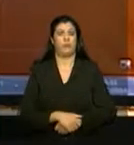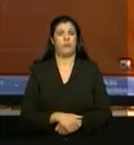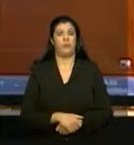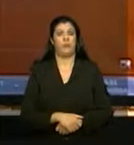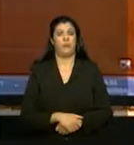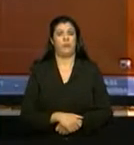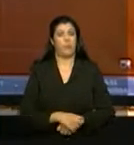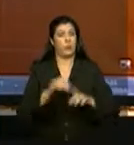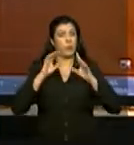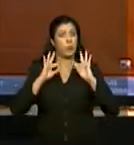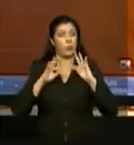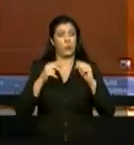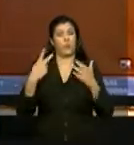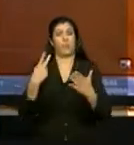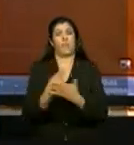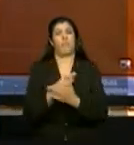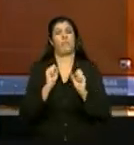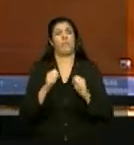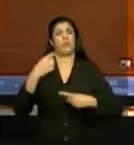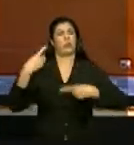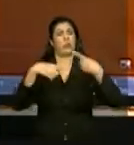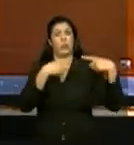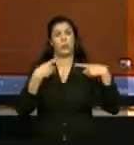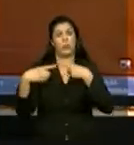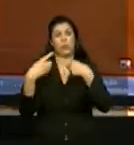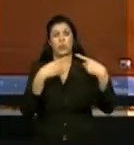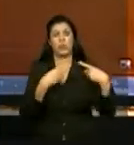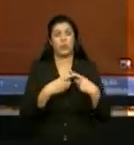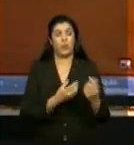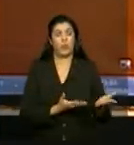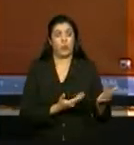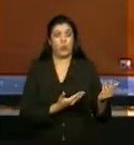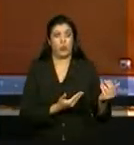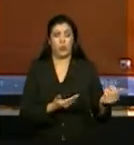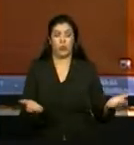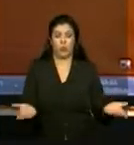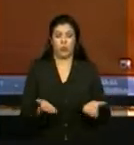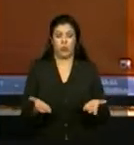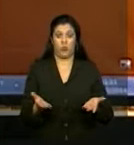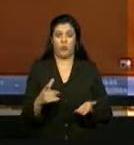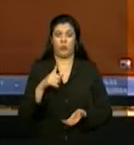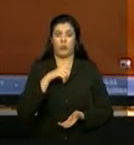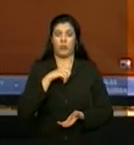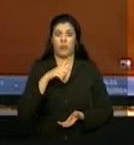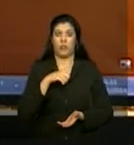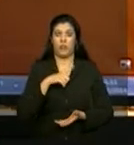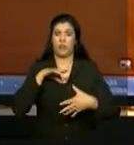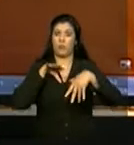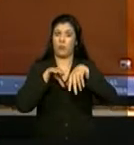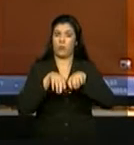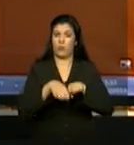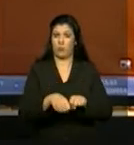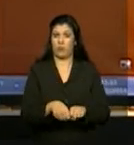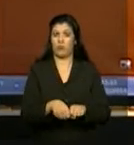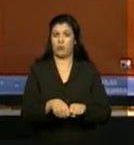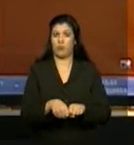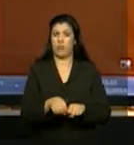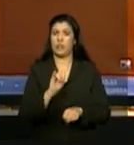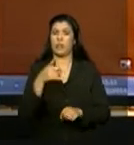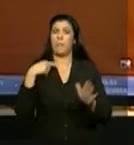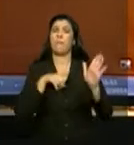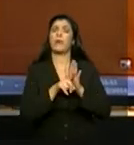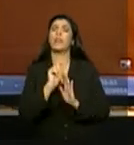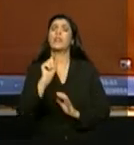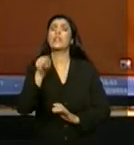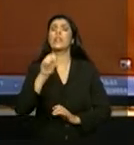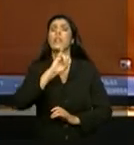tudo isso vai gerar uma discussão muito grande pra os jovens hoje que estão se formando se perguntarem quem